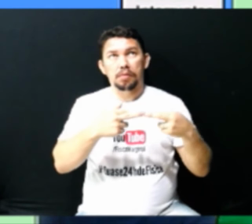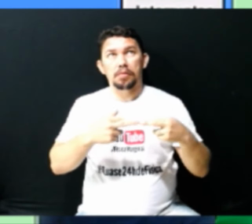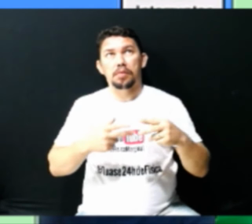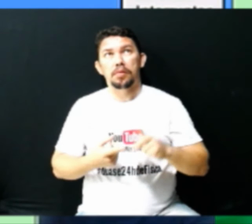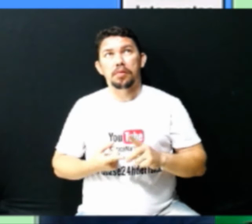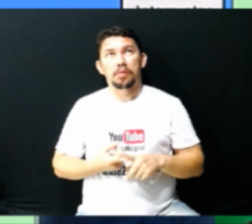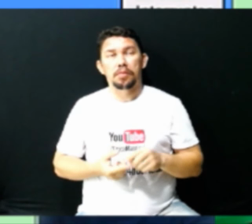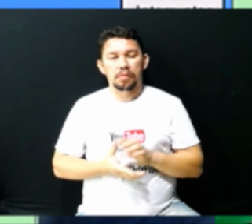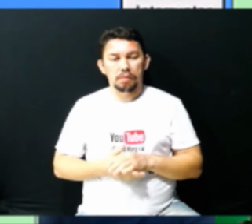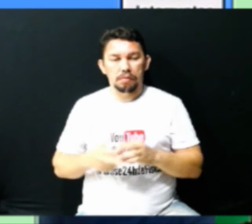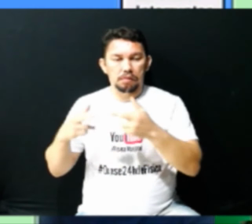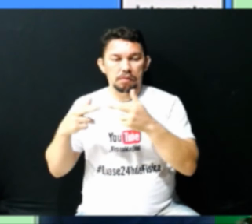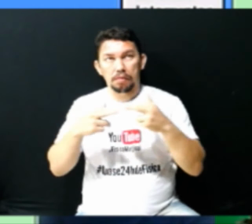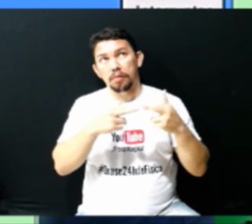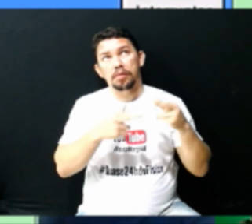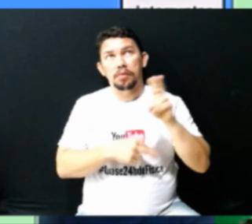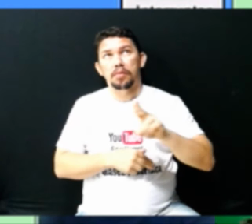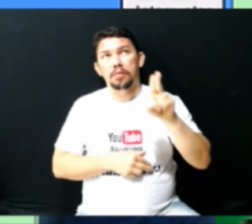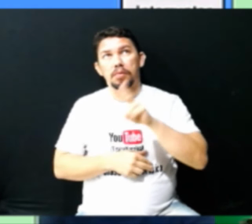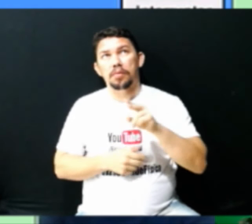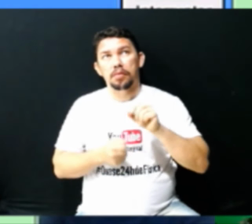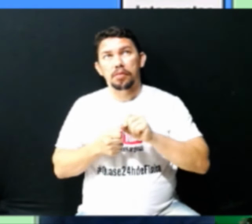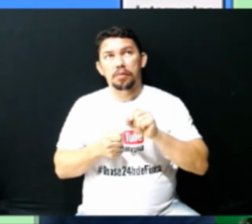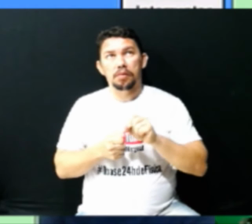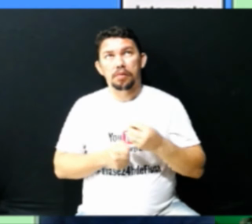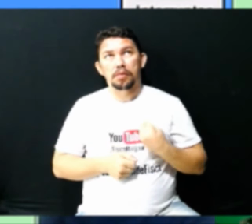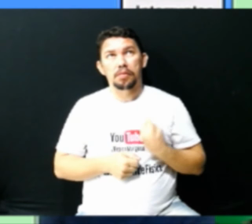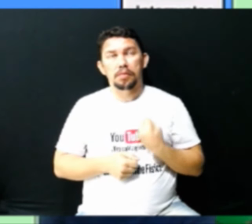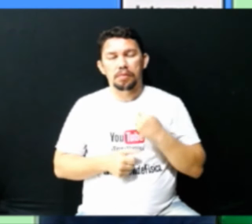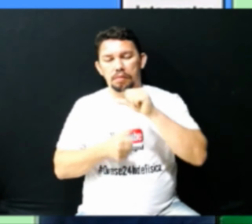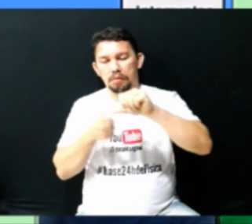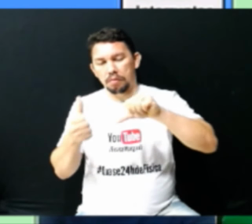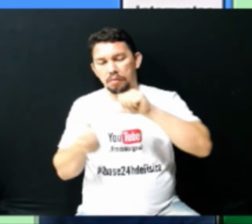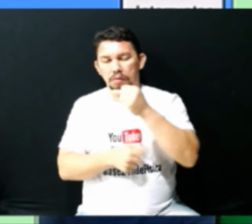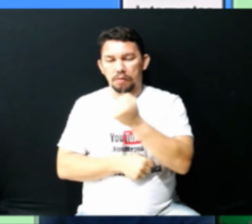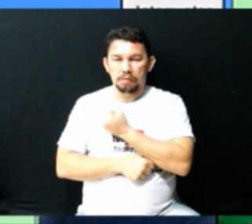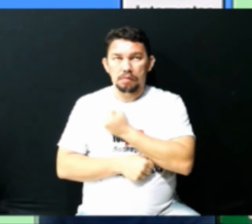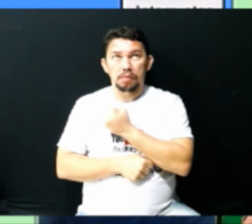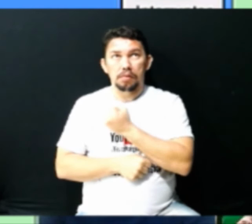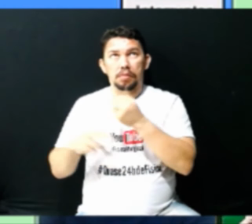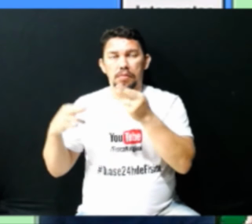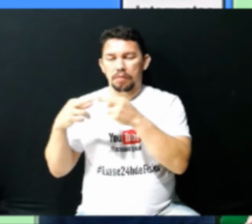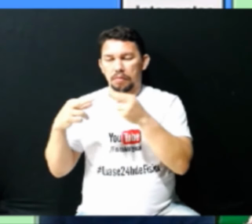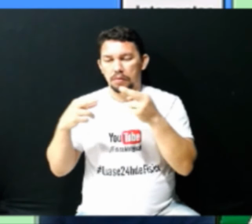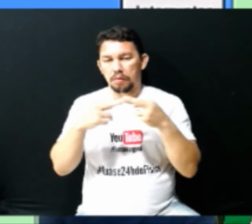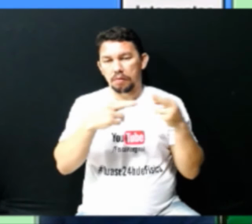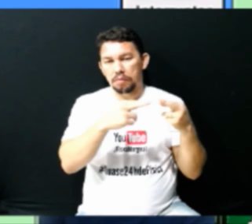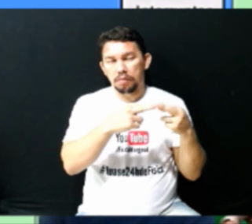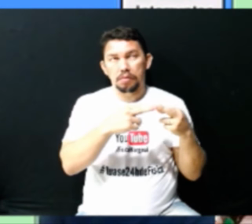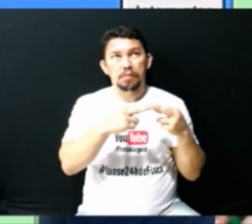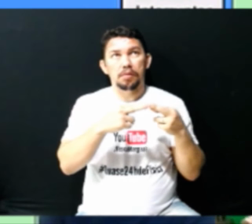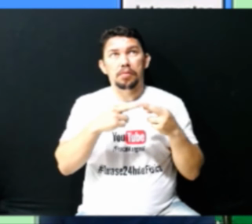têm a vantagem de que, ao utilizar resistores, eu posso alterar os valores das resistências e, consequentemente, visualizar o